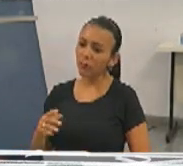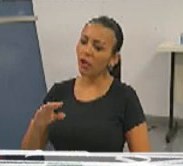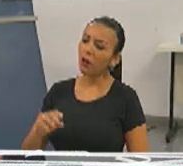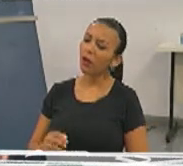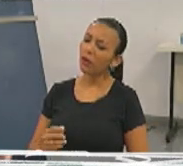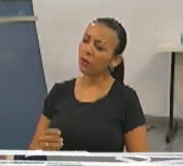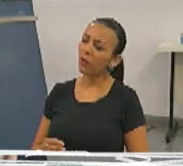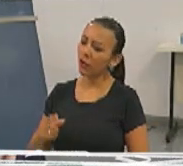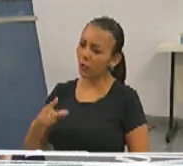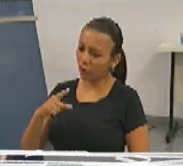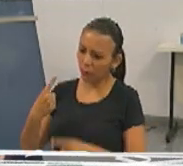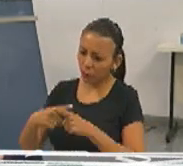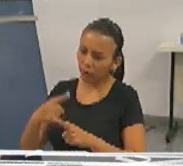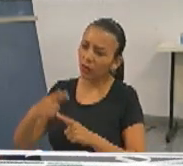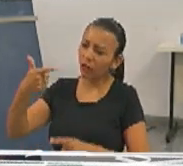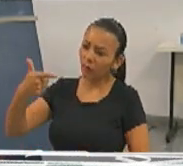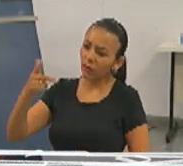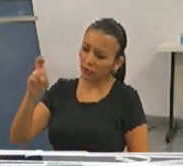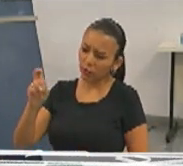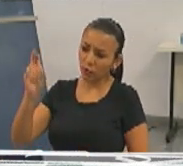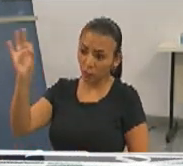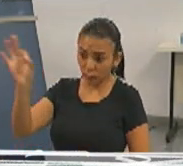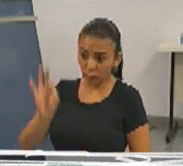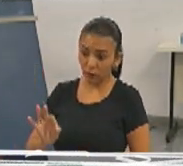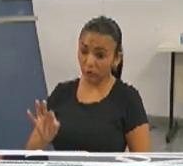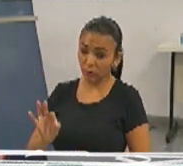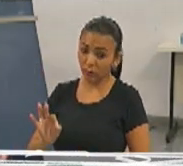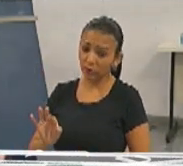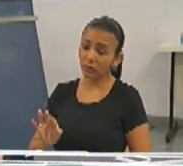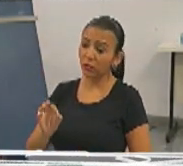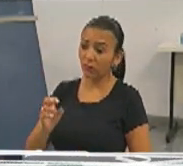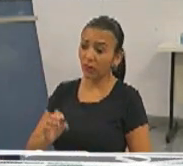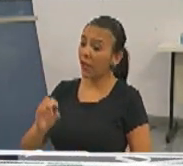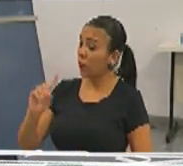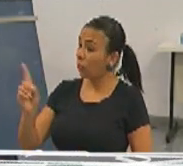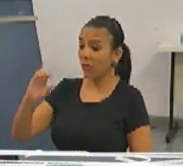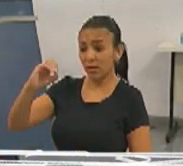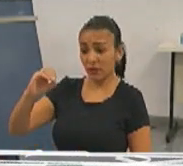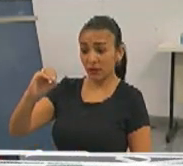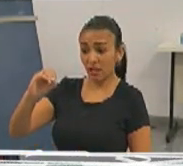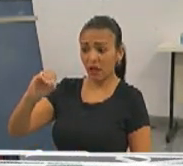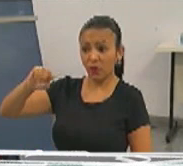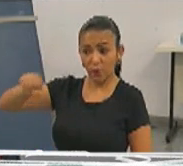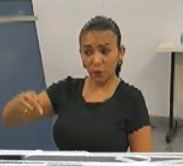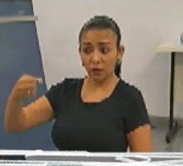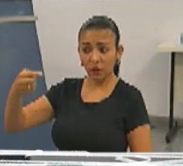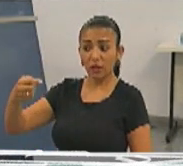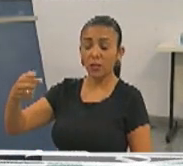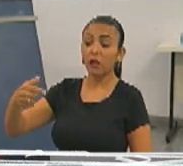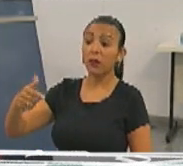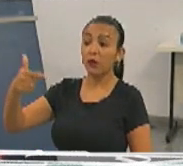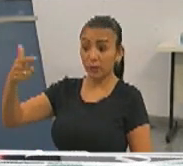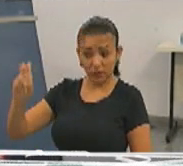o professor Jones, só para corrigir o professor Jones, que ele fala que é 0,25%, mas é por